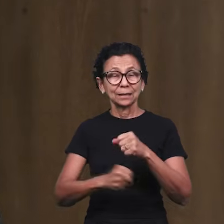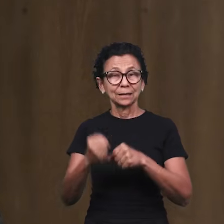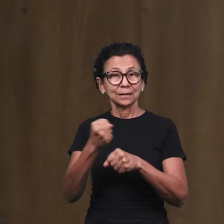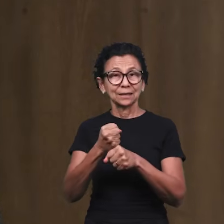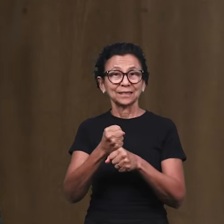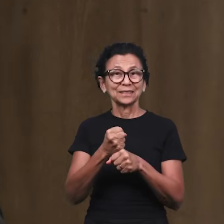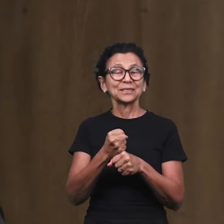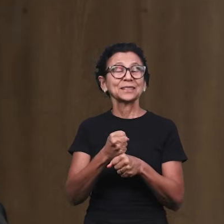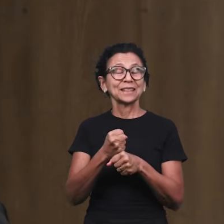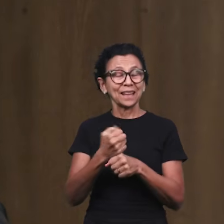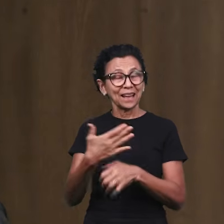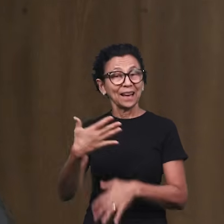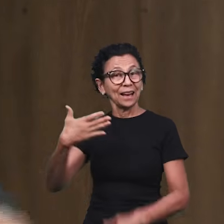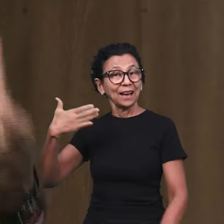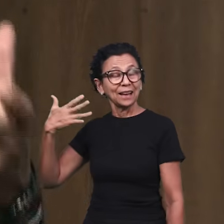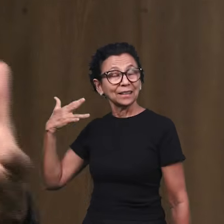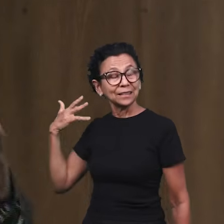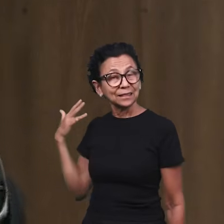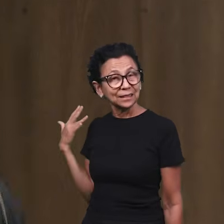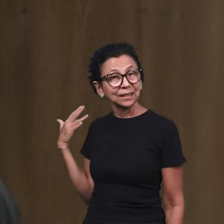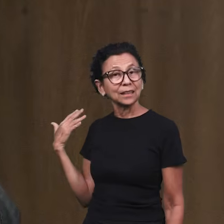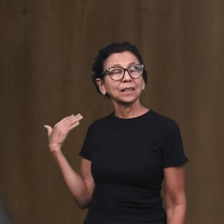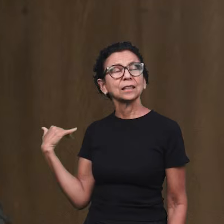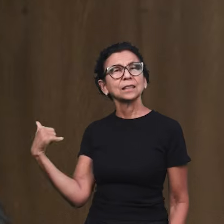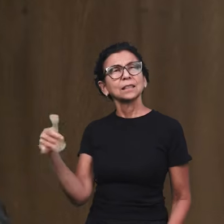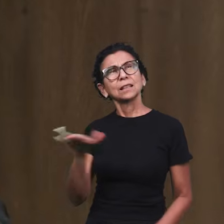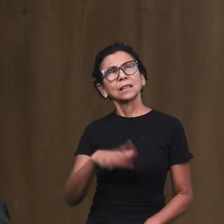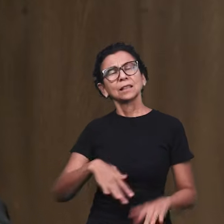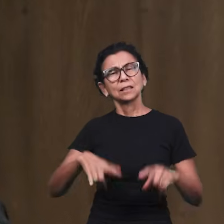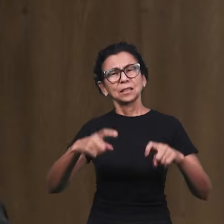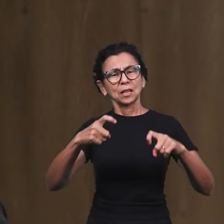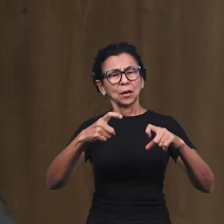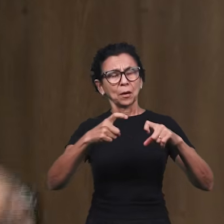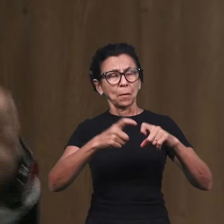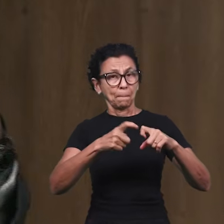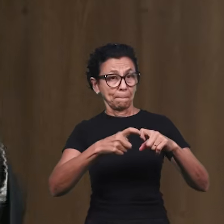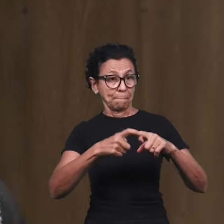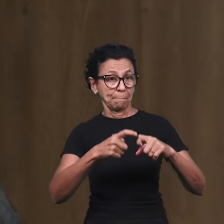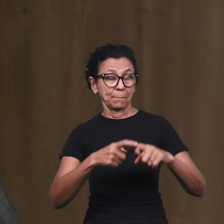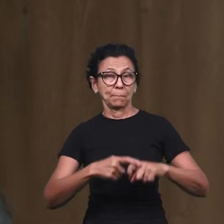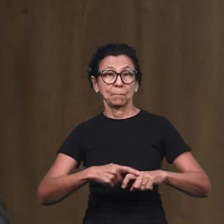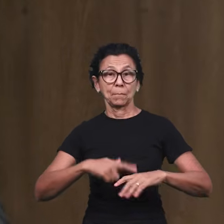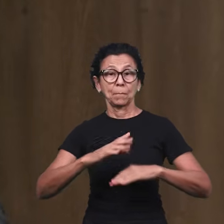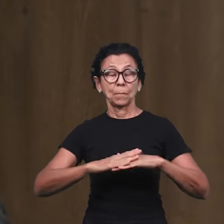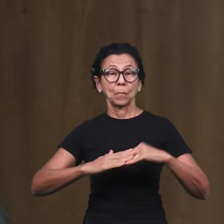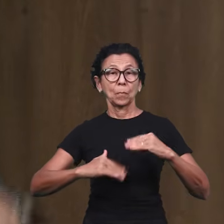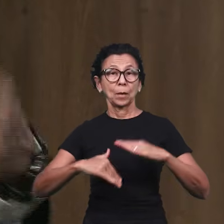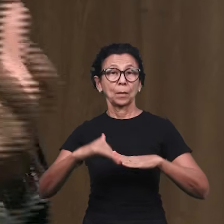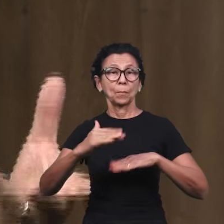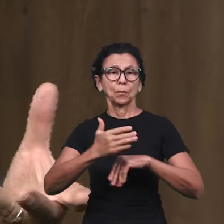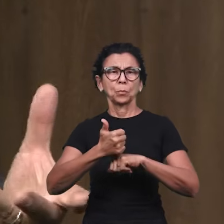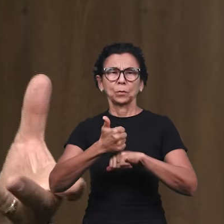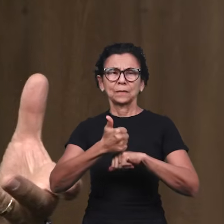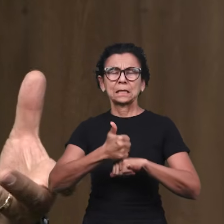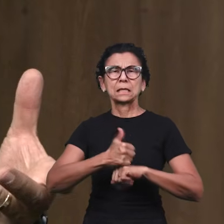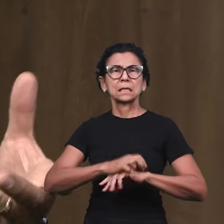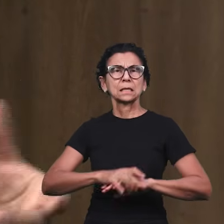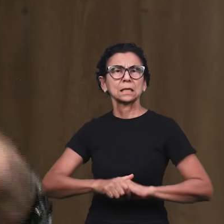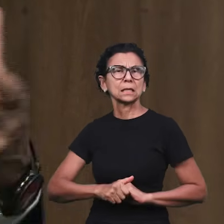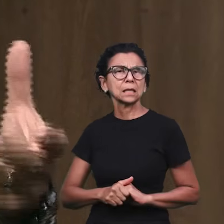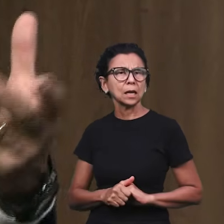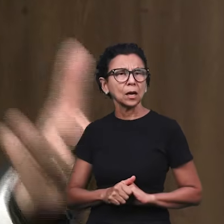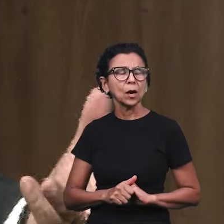atrás, a medicina era uma profissão sedutora,